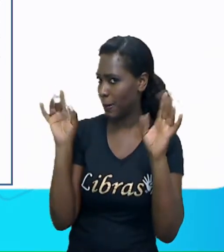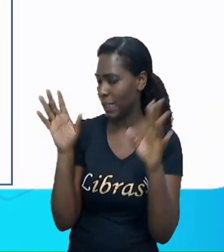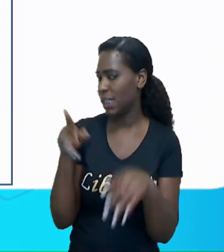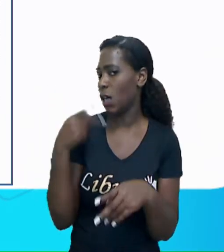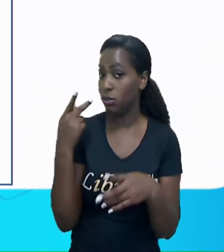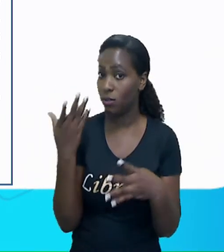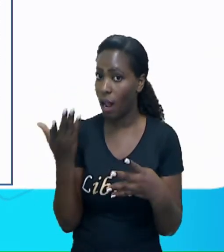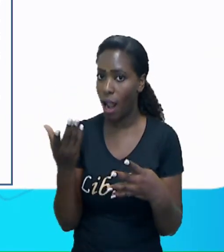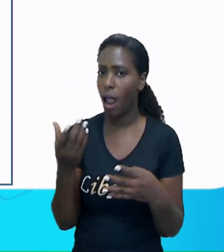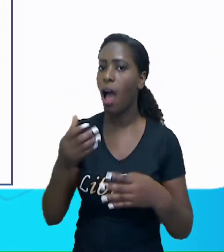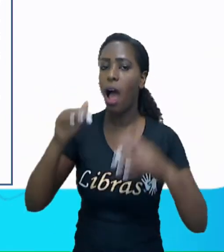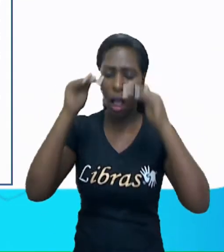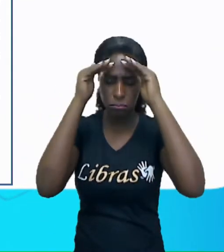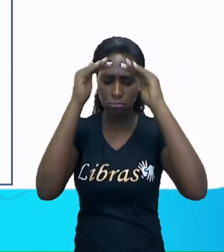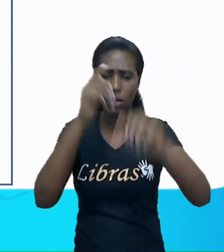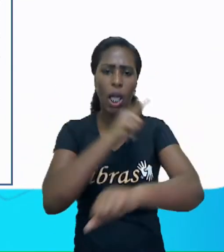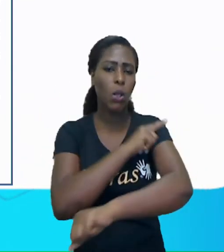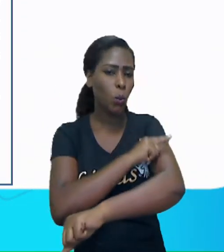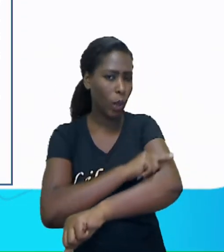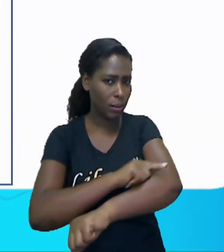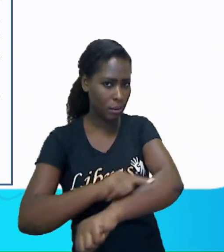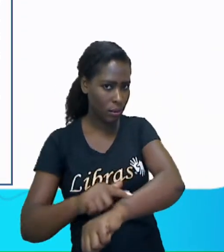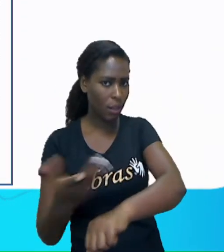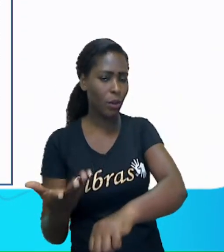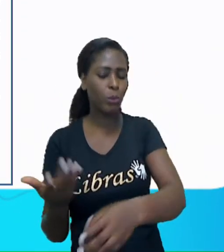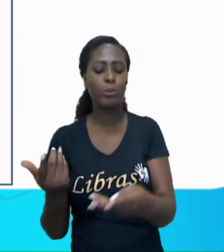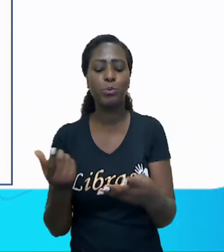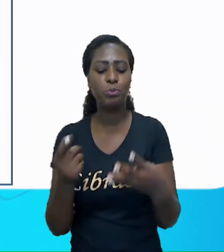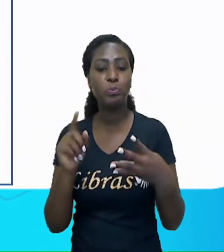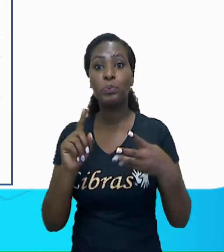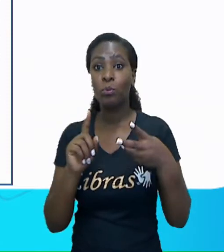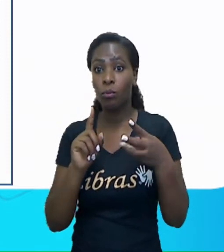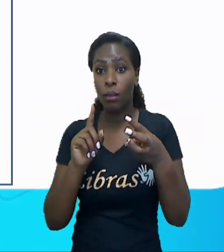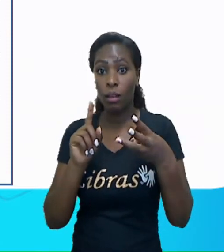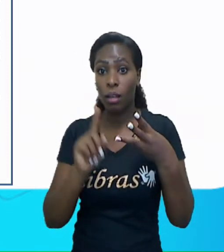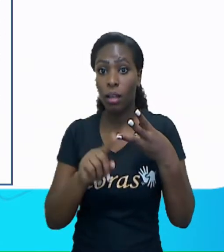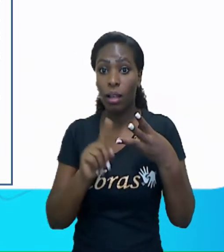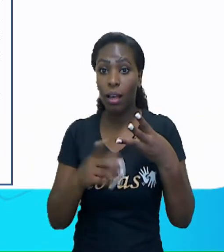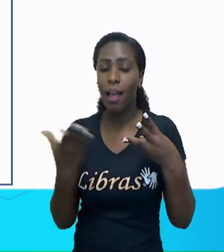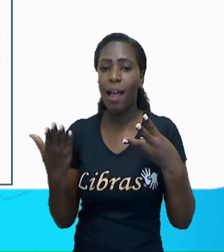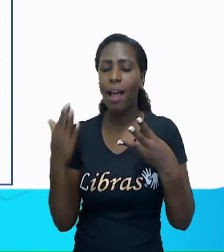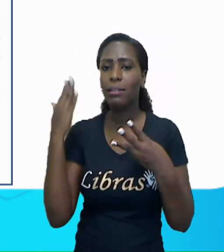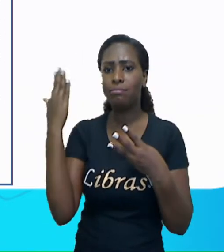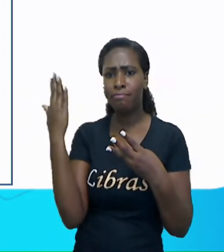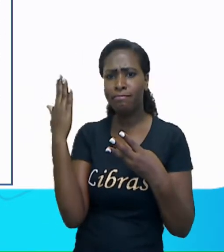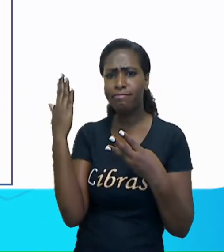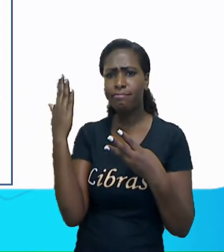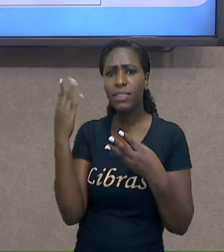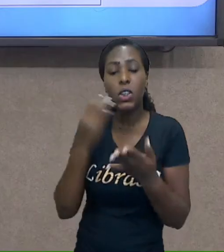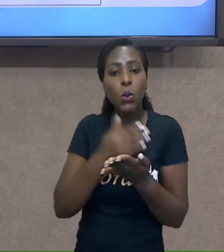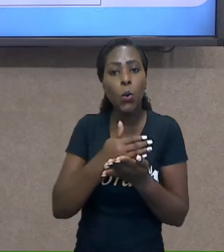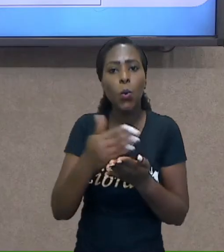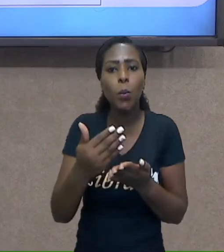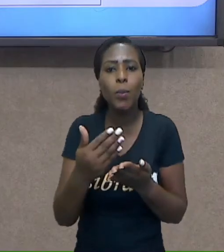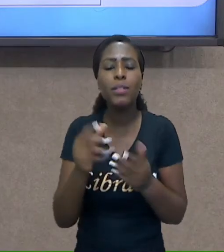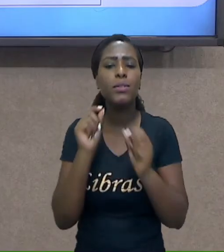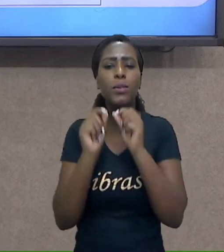nós começamos com venho por meio desta. Bem, aqui